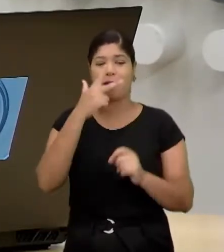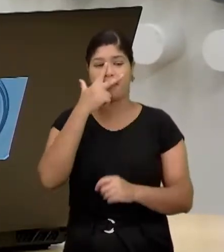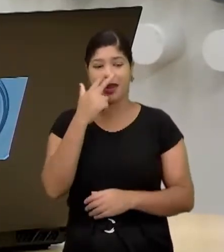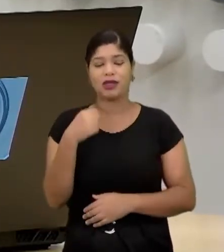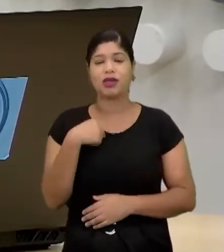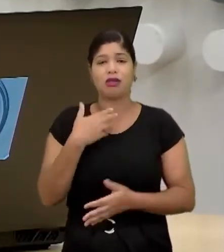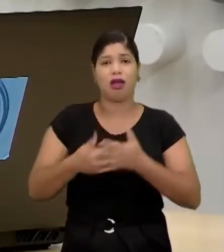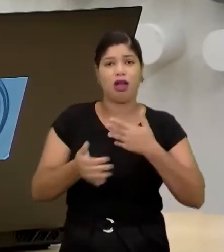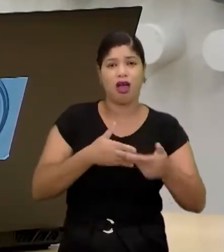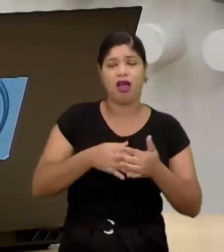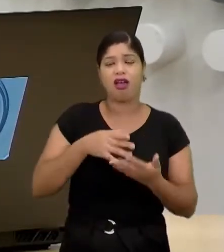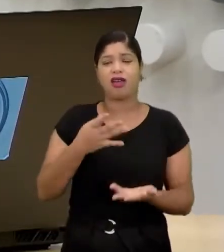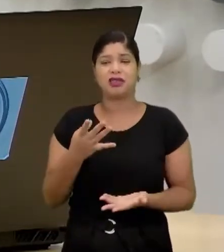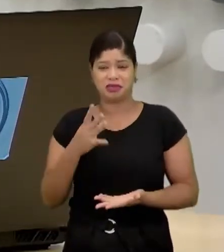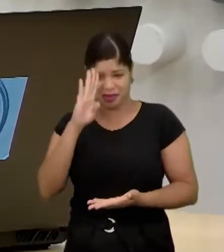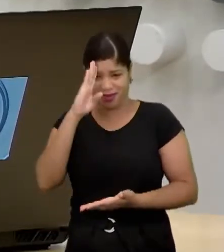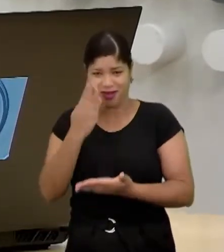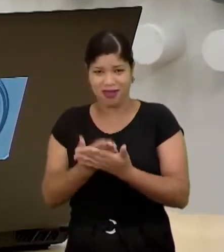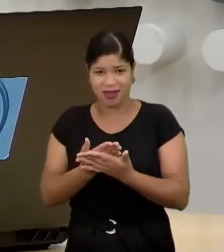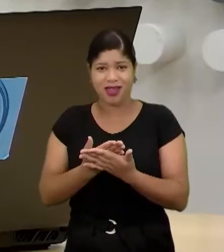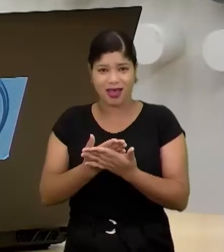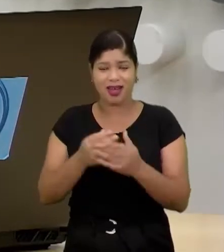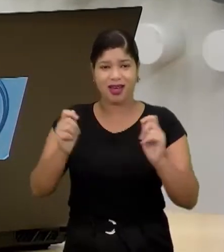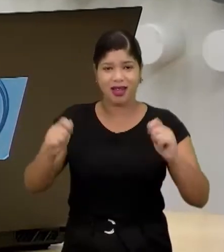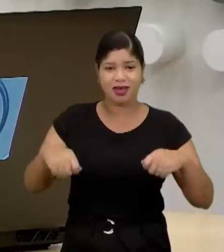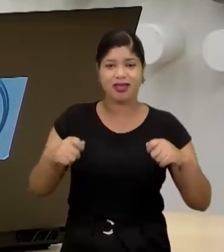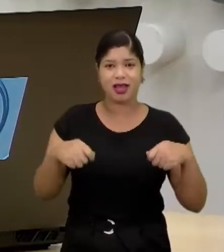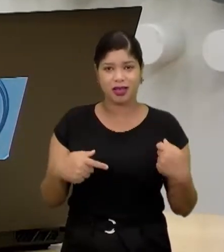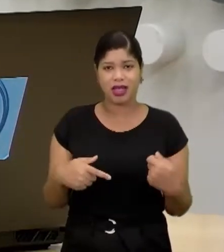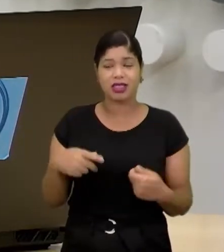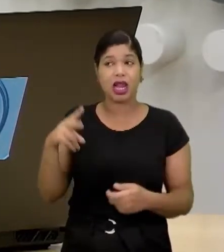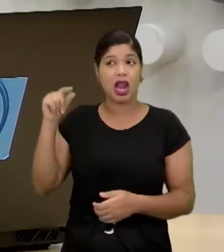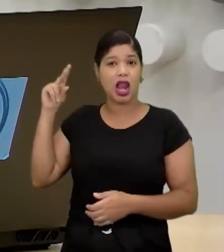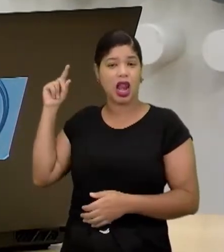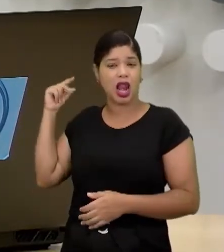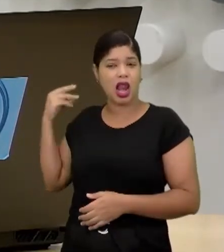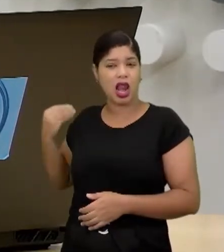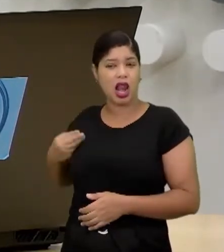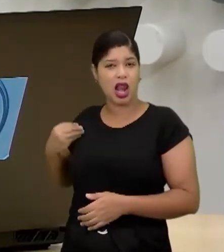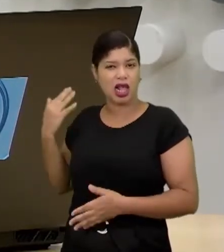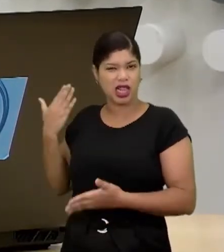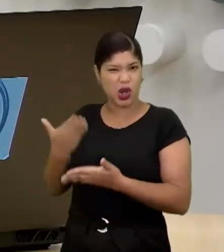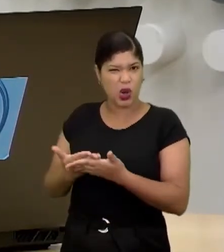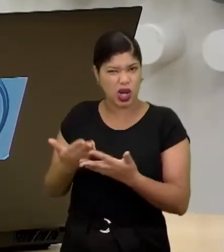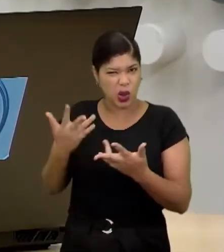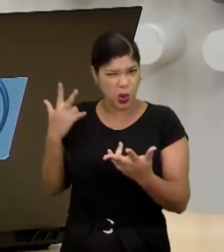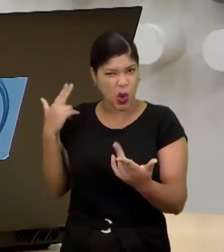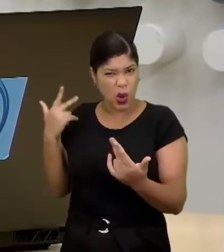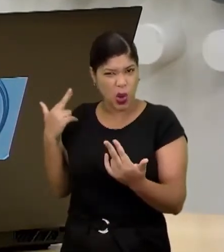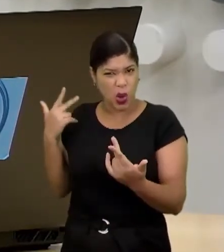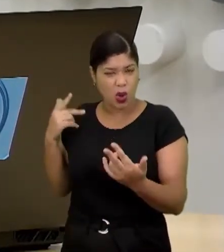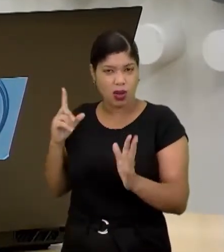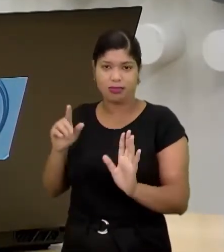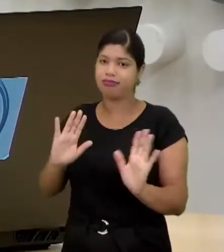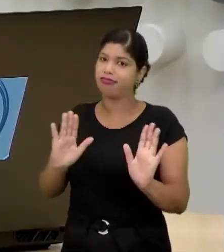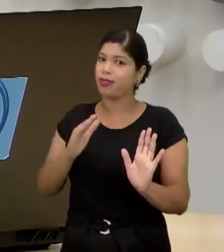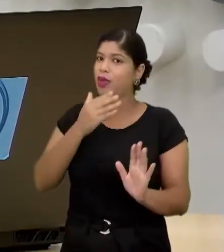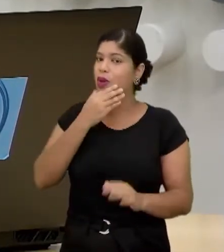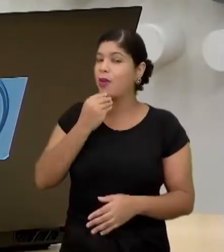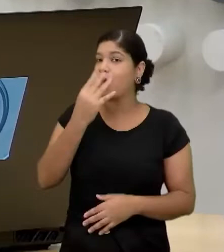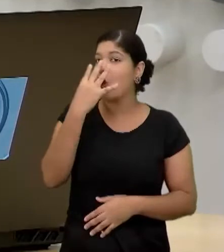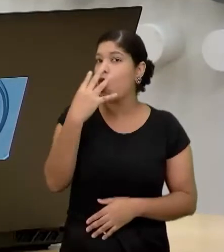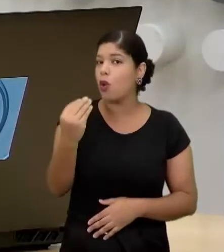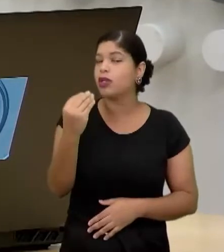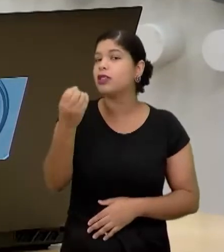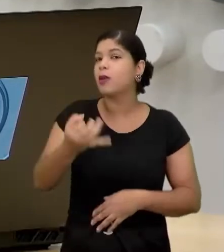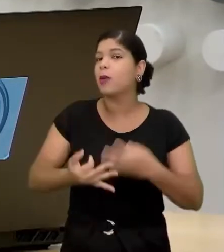ingênuo da nossa parte pensar que as coisas sempre foram assim e sabendo disso O Hobbes diz o